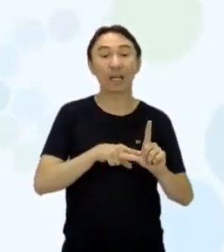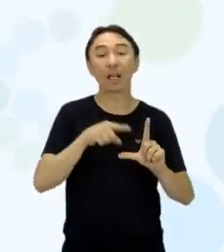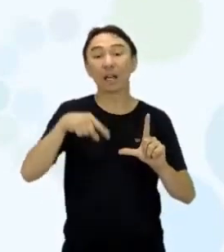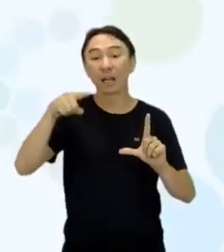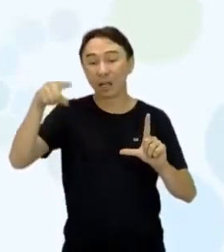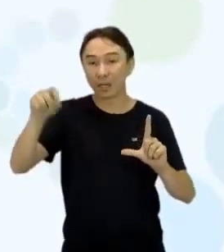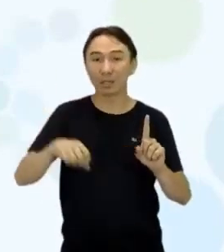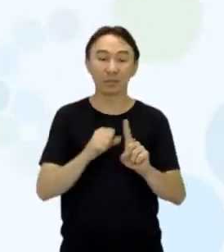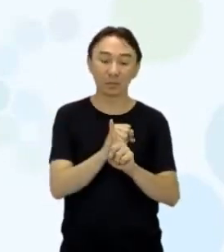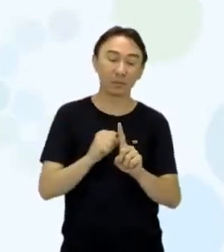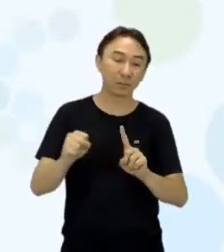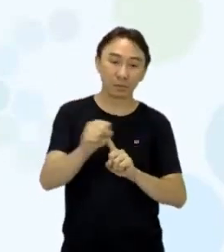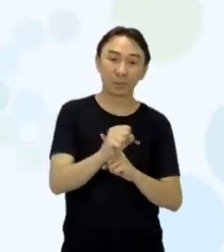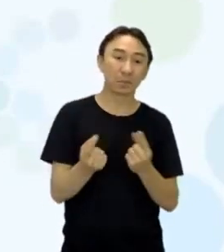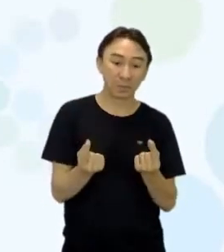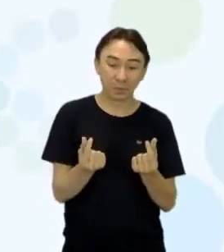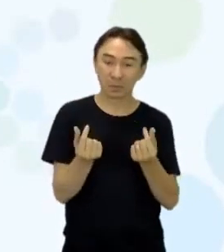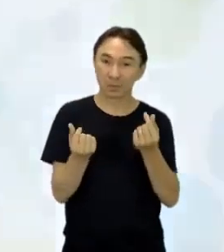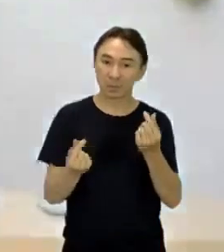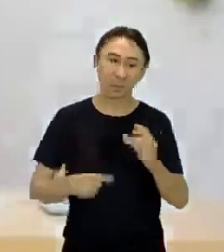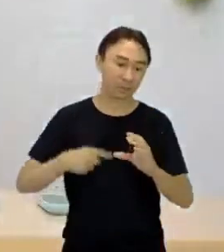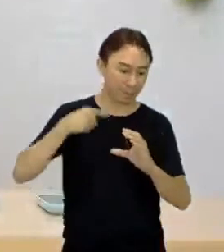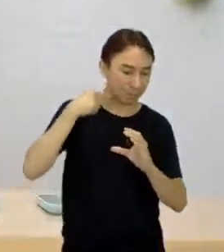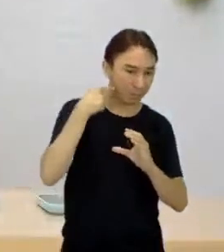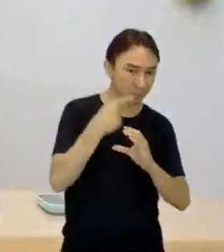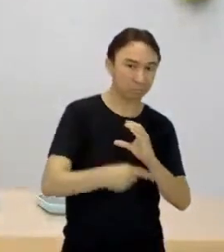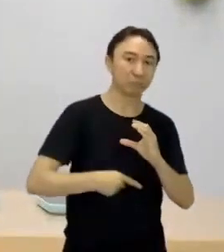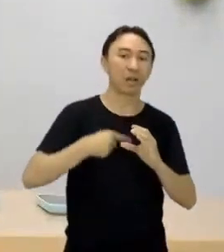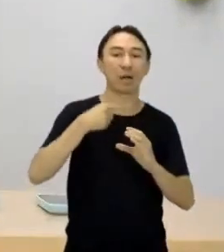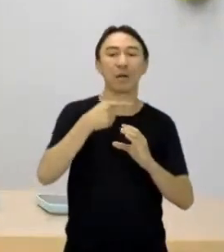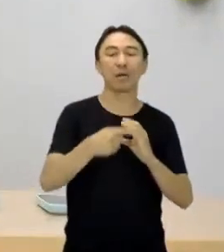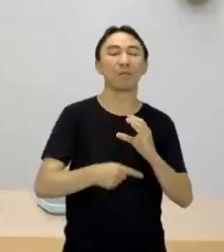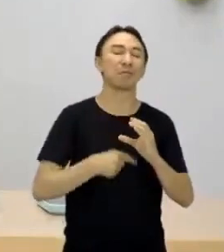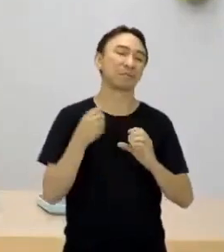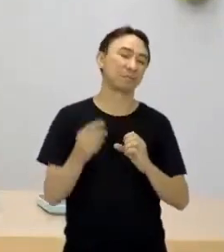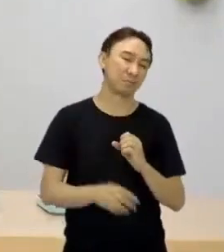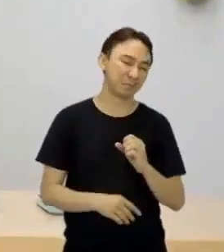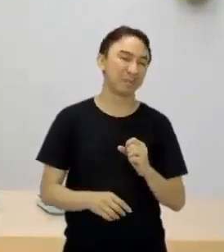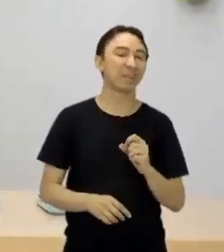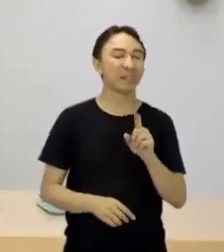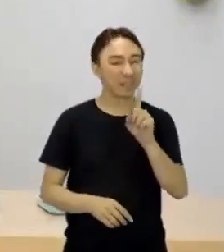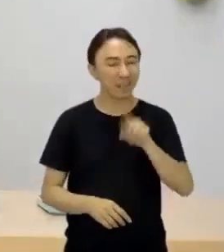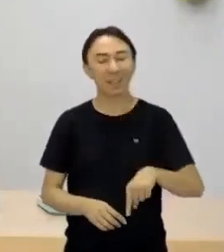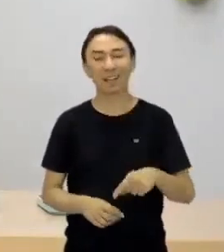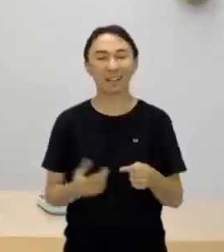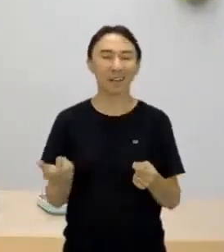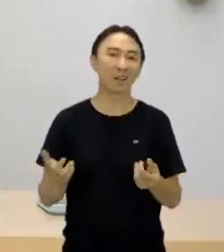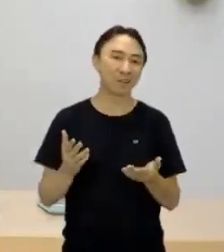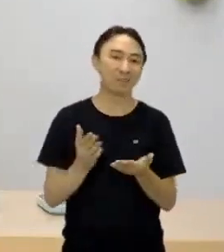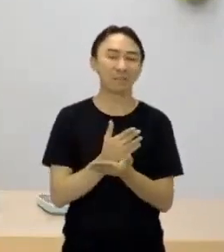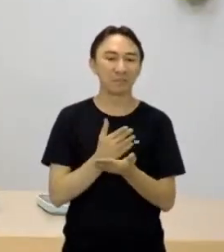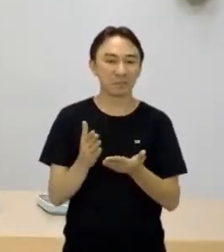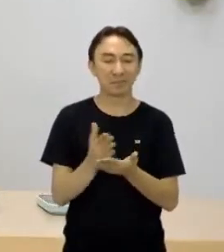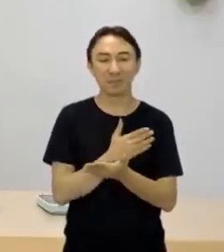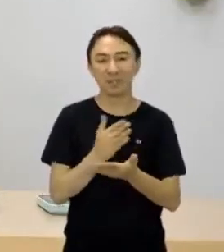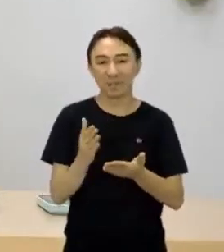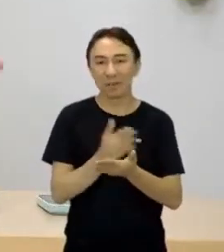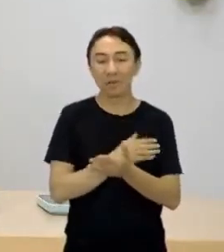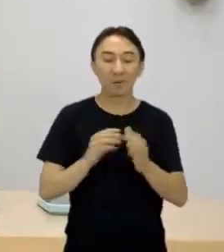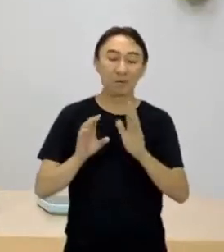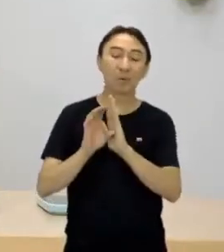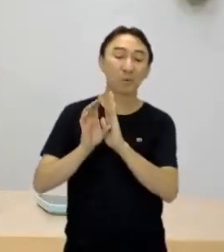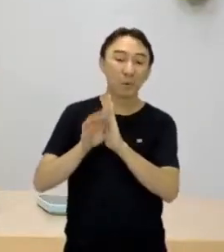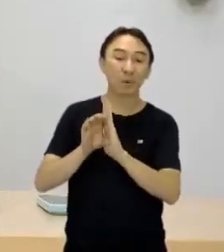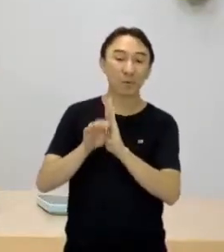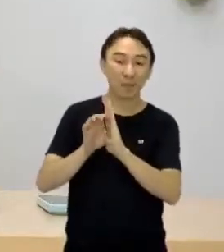socioeconômicos mundiais, né? Aqueles indicadores lá que nós utilizamos, aqueles conceitos populacionais, né, que acabam